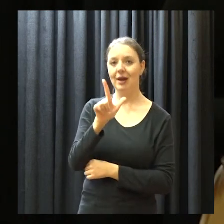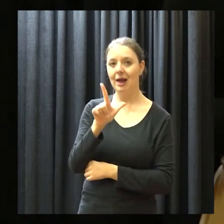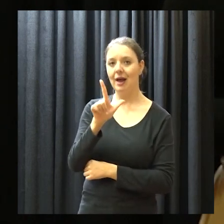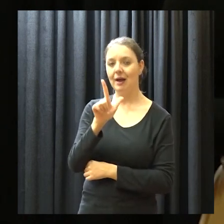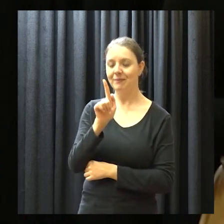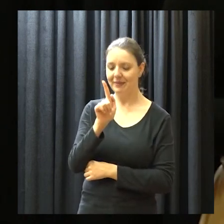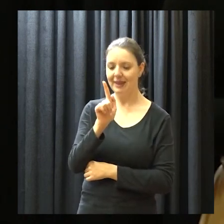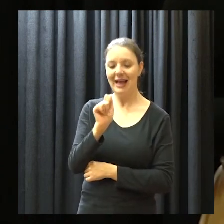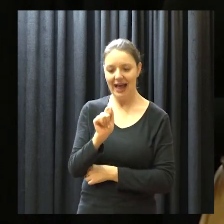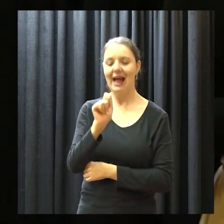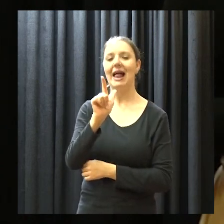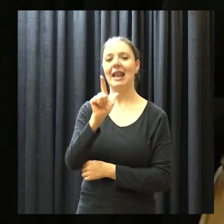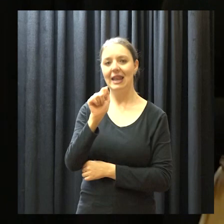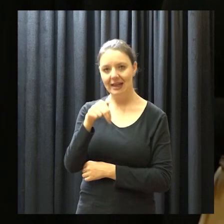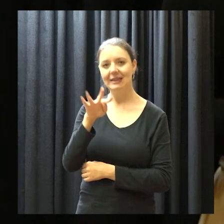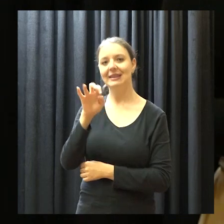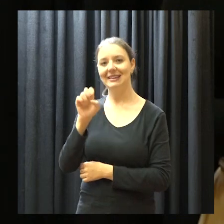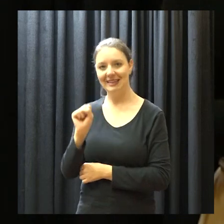@ben.galantes.